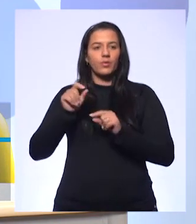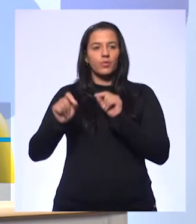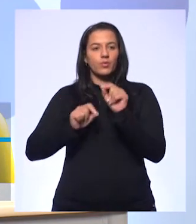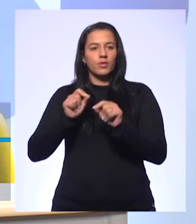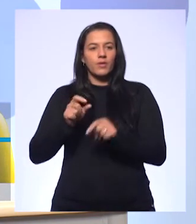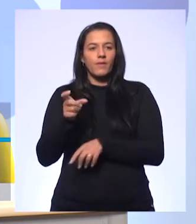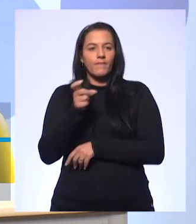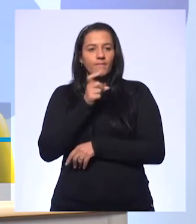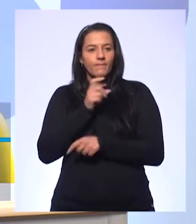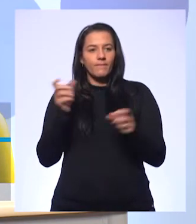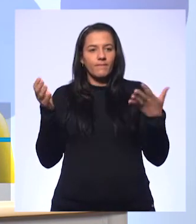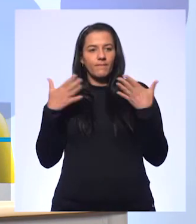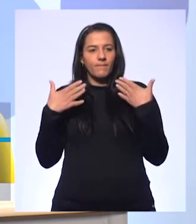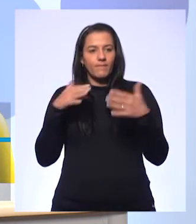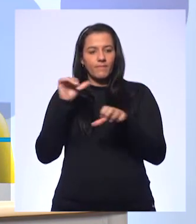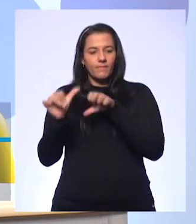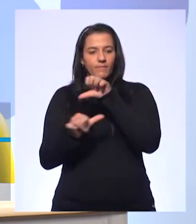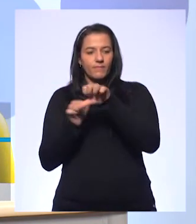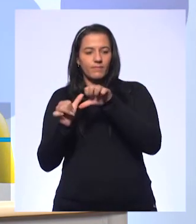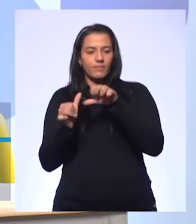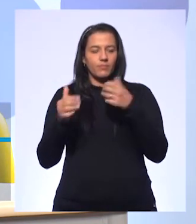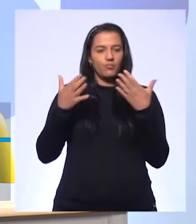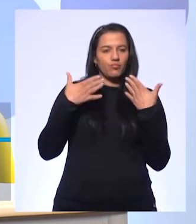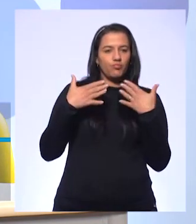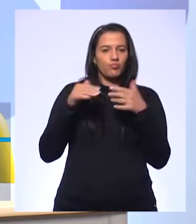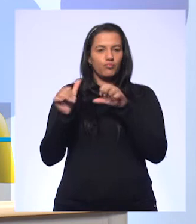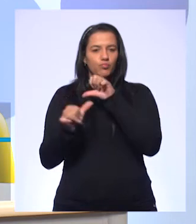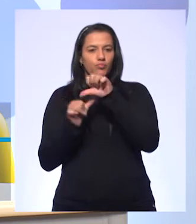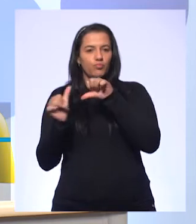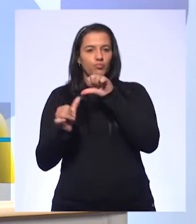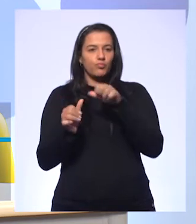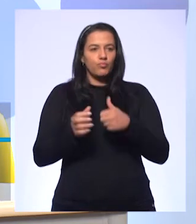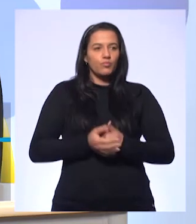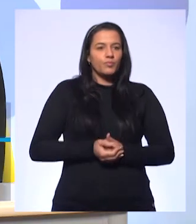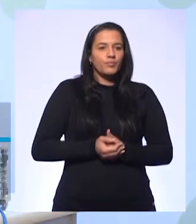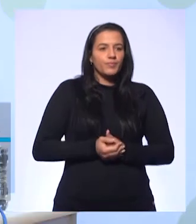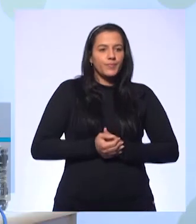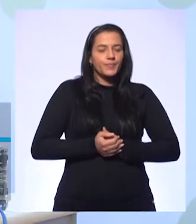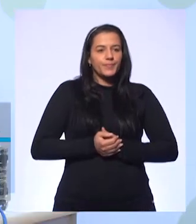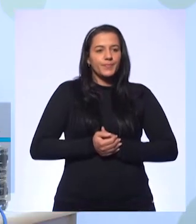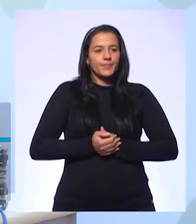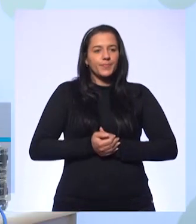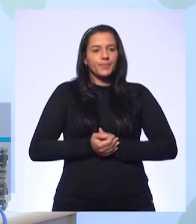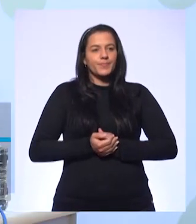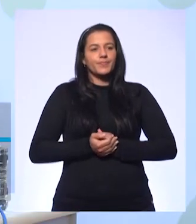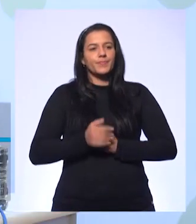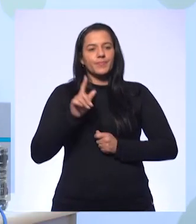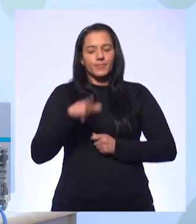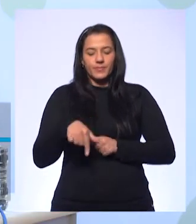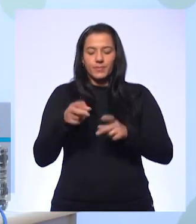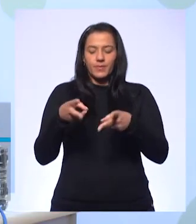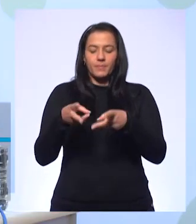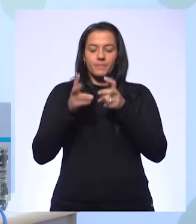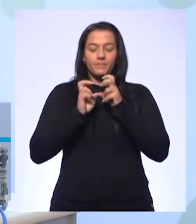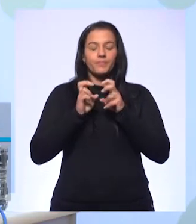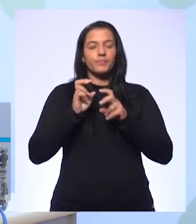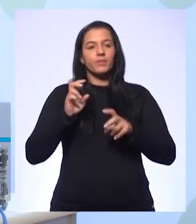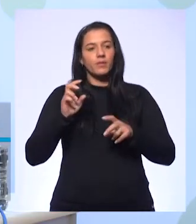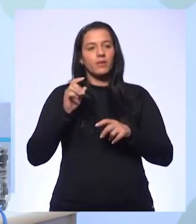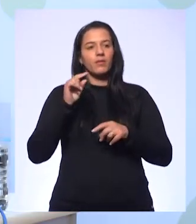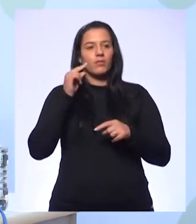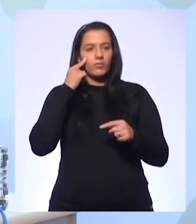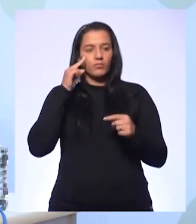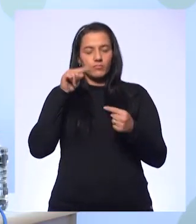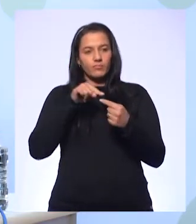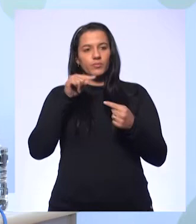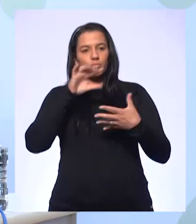clima intertropical, nessa zona climática intertropical. Perfeito, é isso aí mesmo, né? Dá para perceber, é bem nítido no mapa, né?